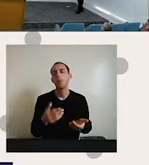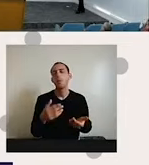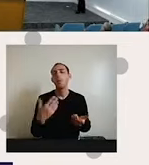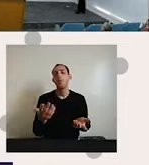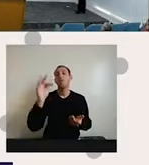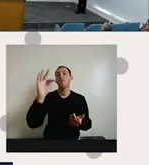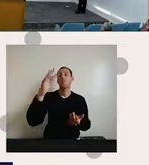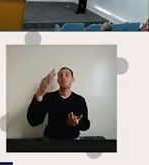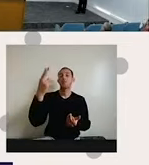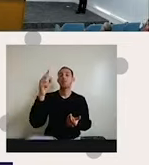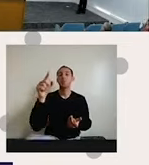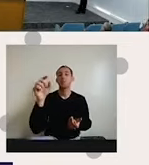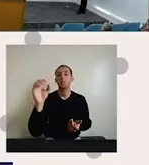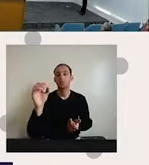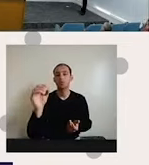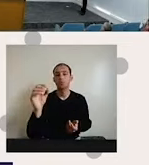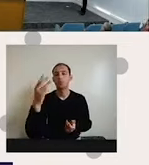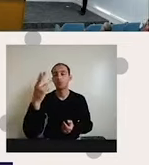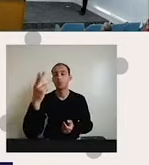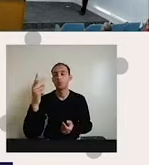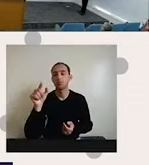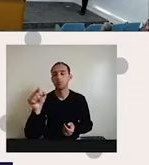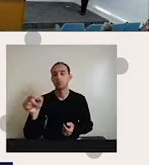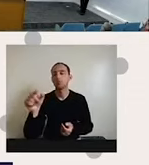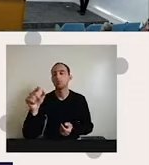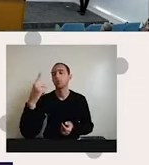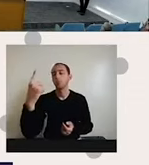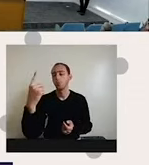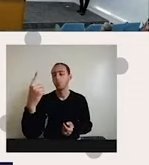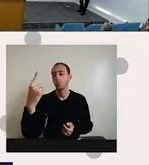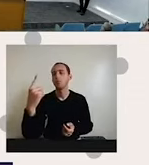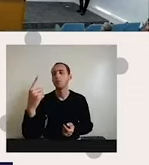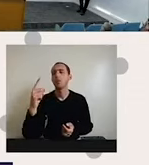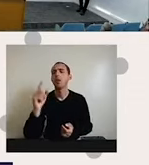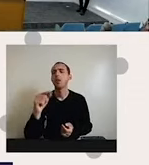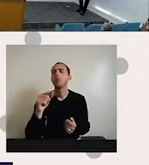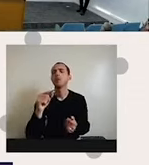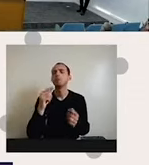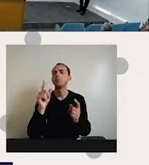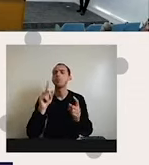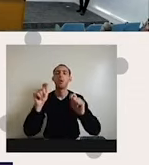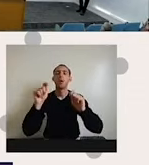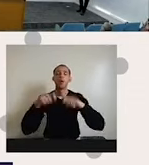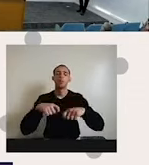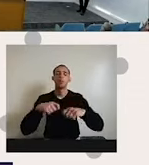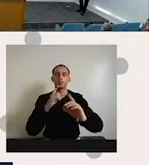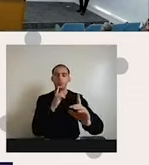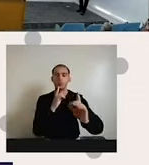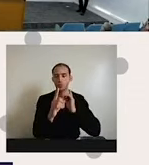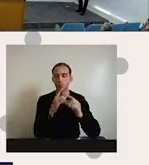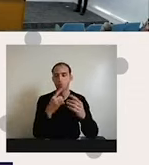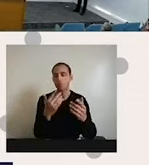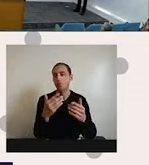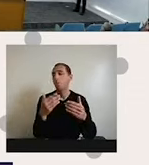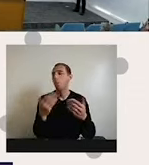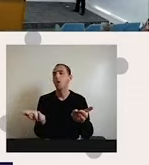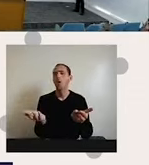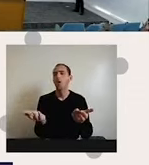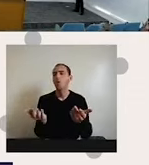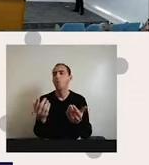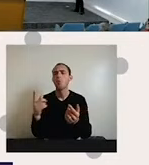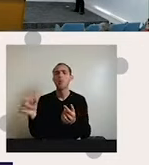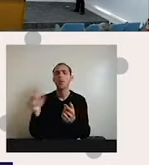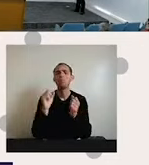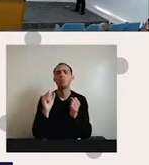casos e os fatores atenuantes. Não falam a respeito dos fatores predisponentes ou os fatores de risco. Então, por